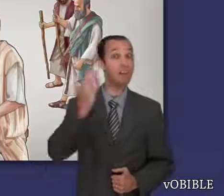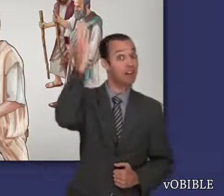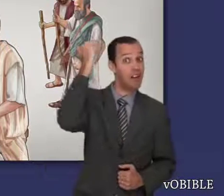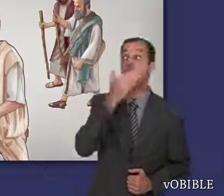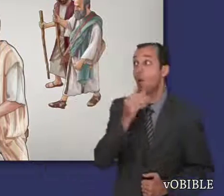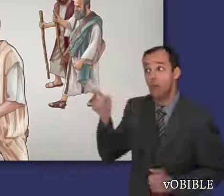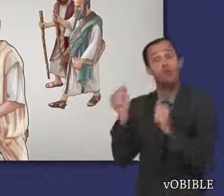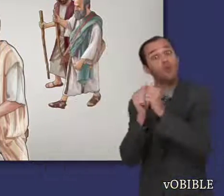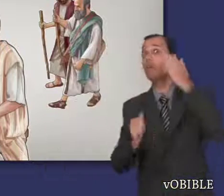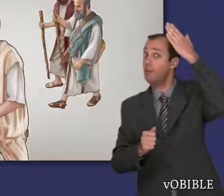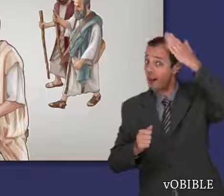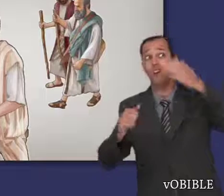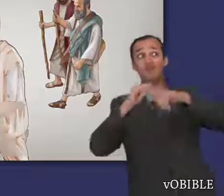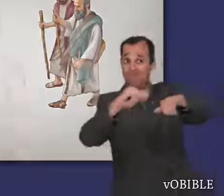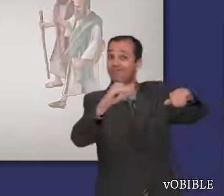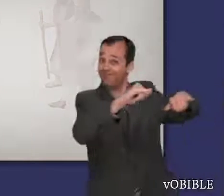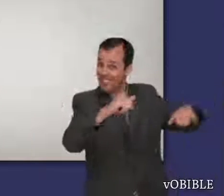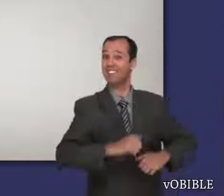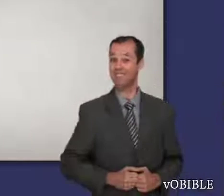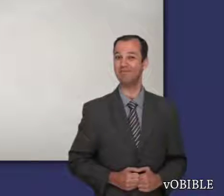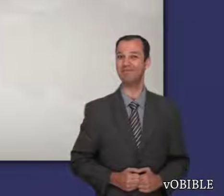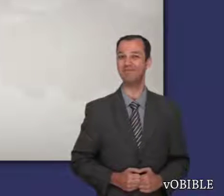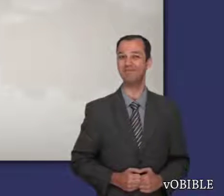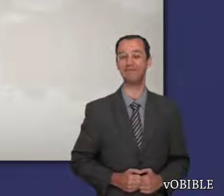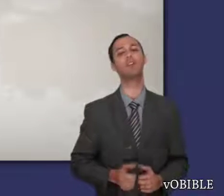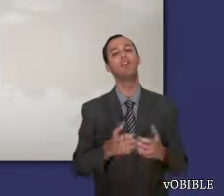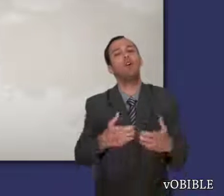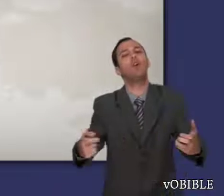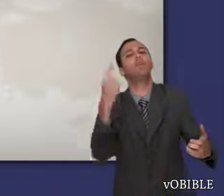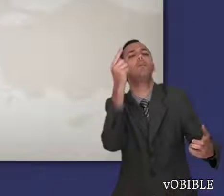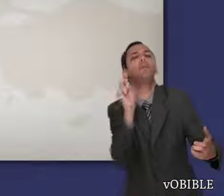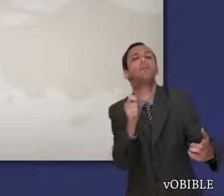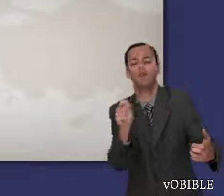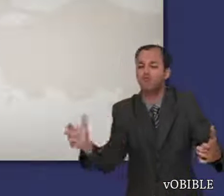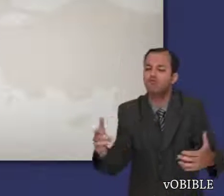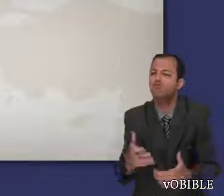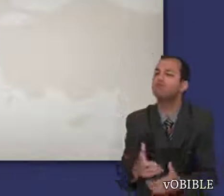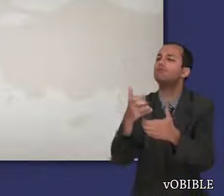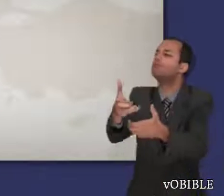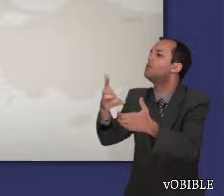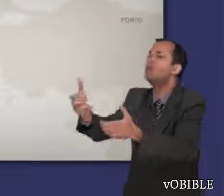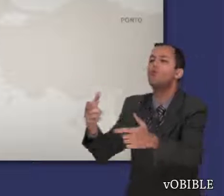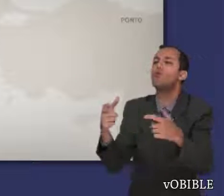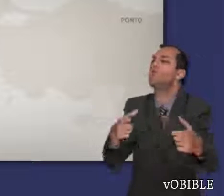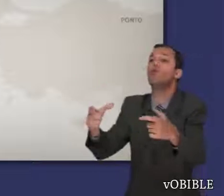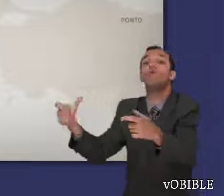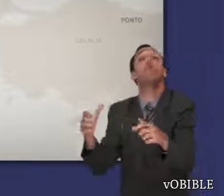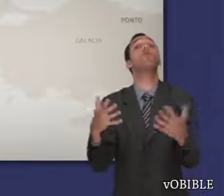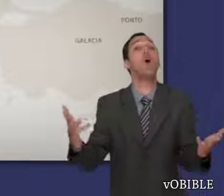que acompanhava o apóstolo Paulo. A primeira carta de Pedro foi escrita para os cristãos ungidos que moravam em